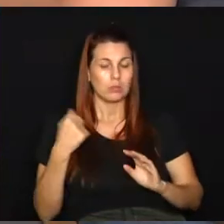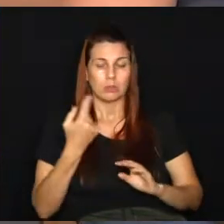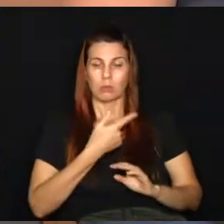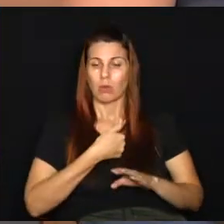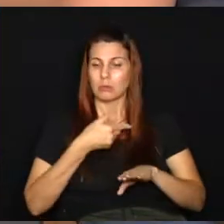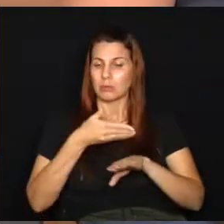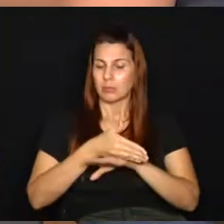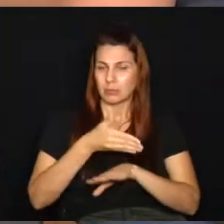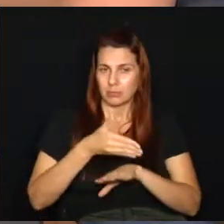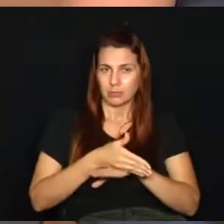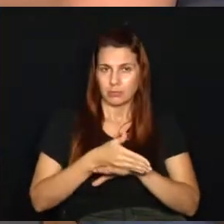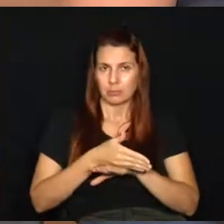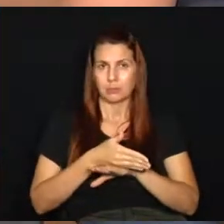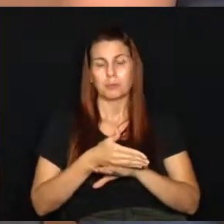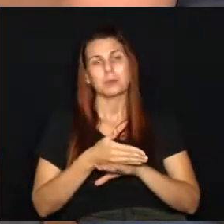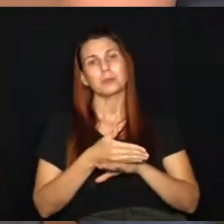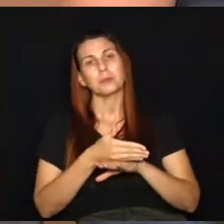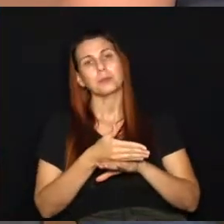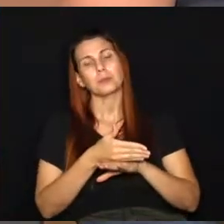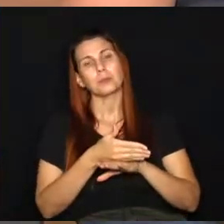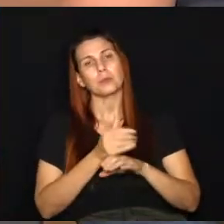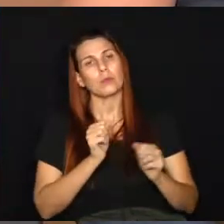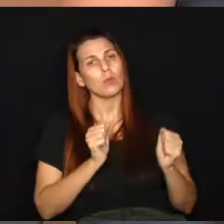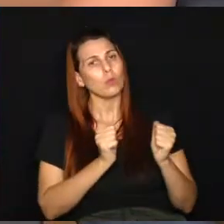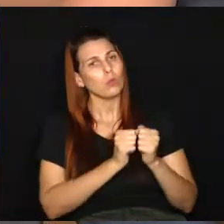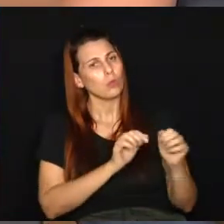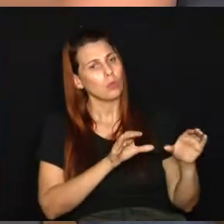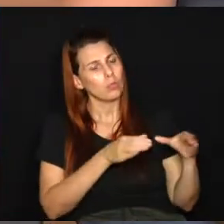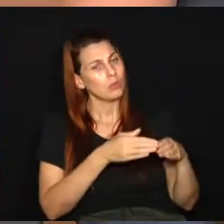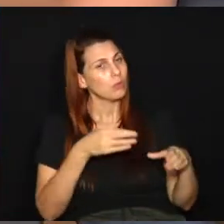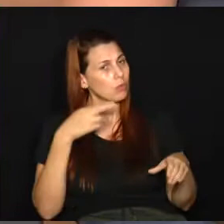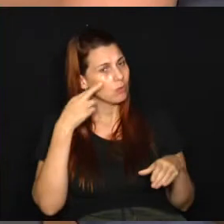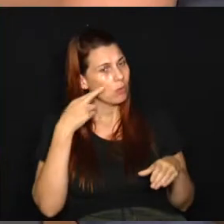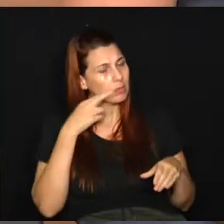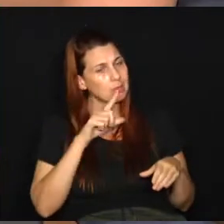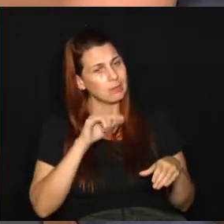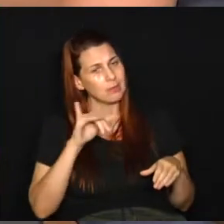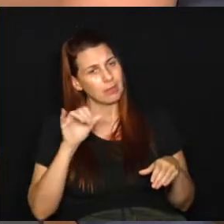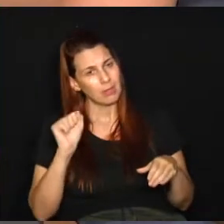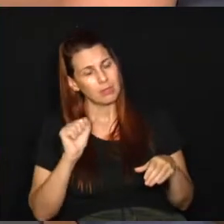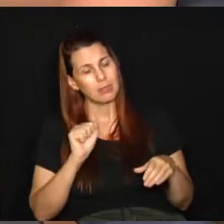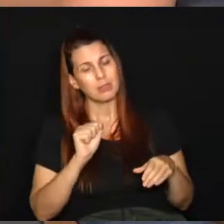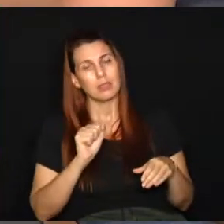participou, a gente organizou, junto com o coletivo Rosa Lilás, como a Maria falou,